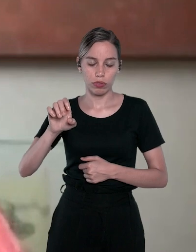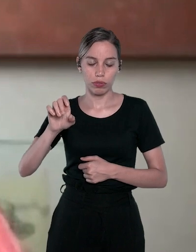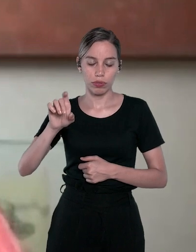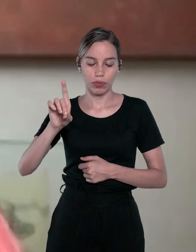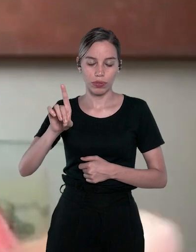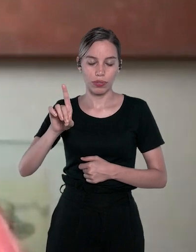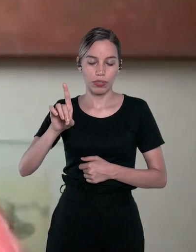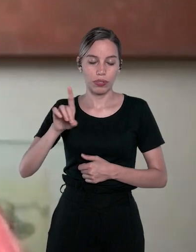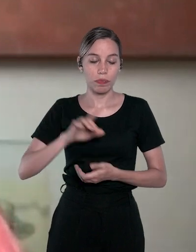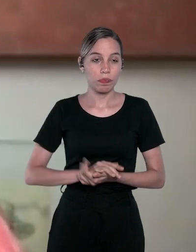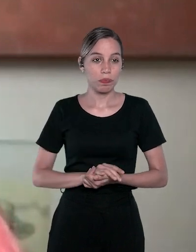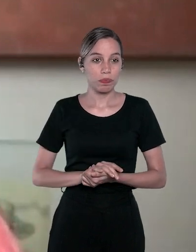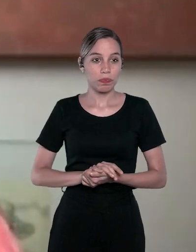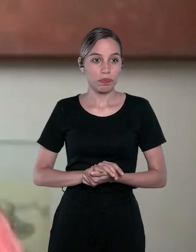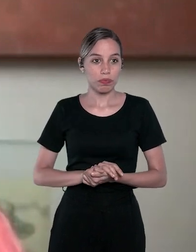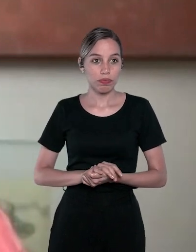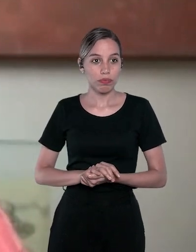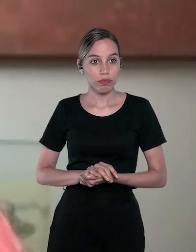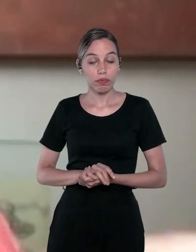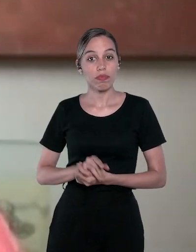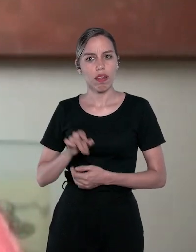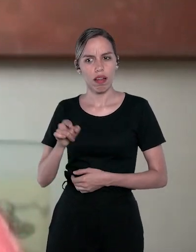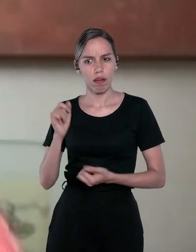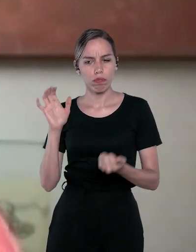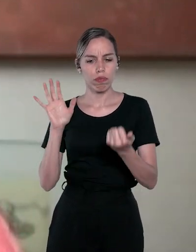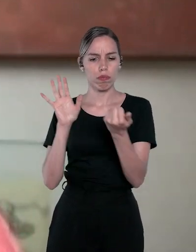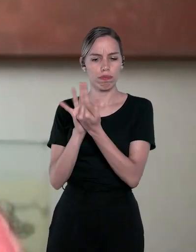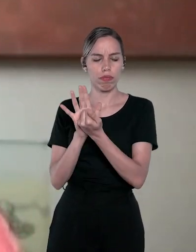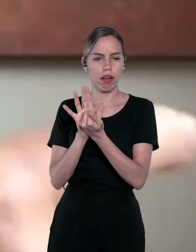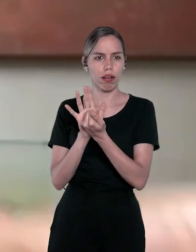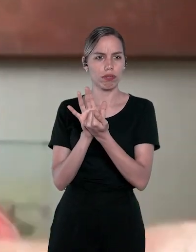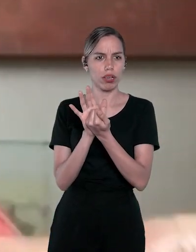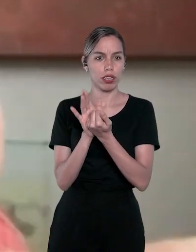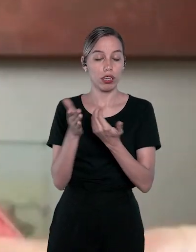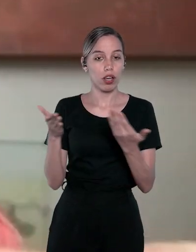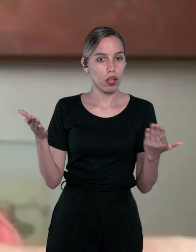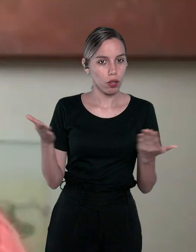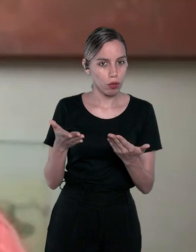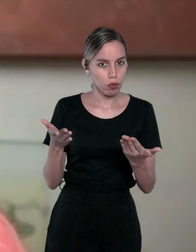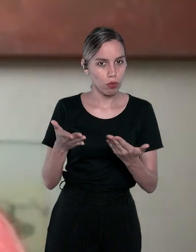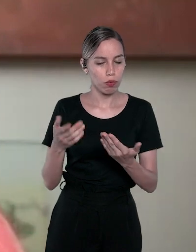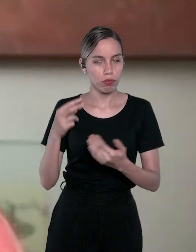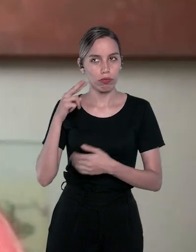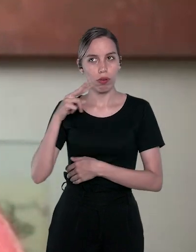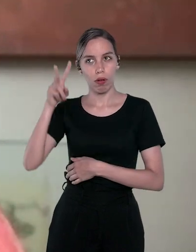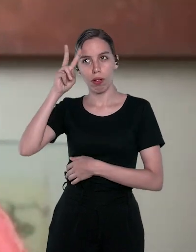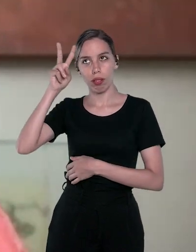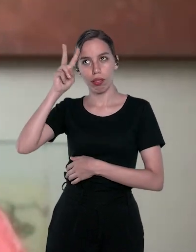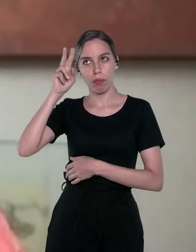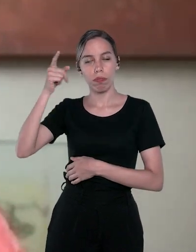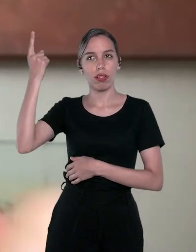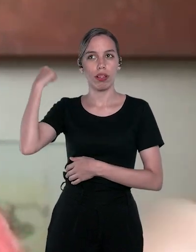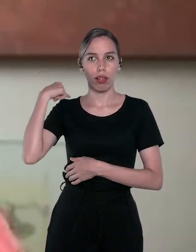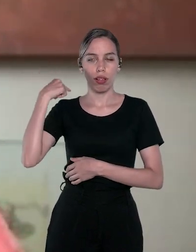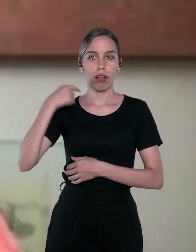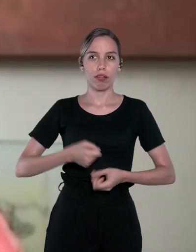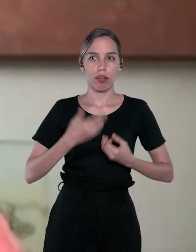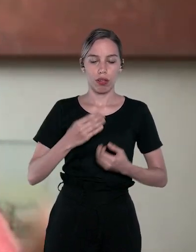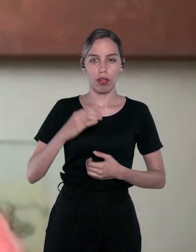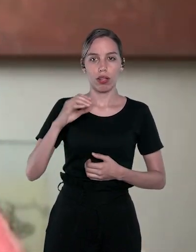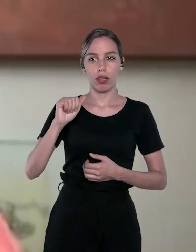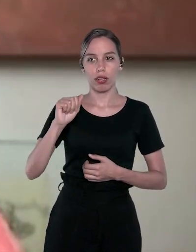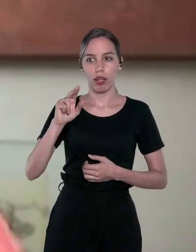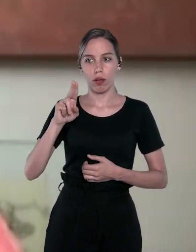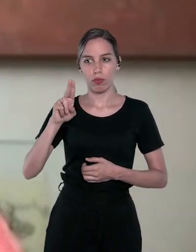que hoje está, infelizmente, como o Cauê da Itabira, muito